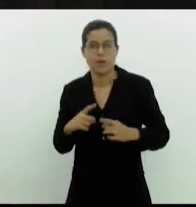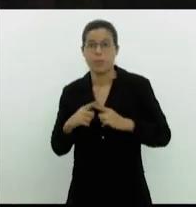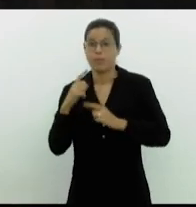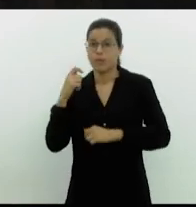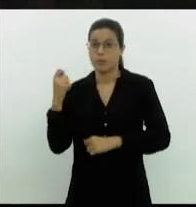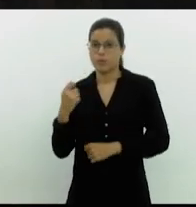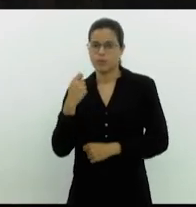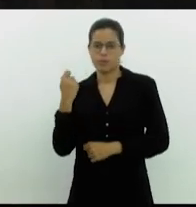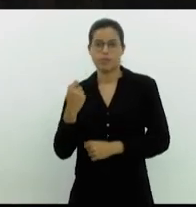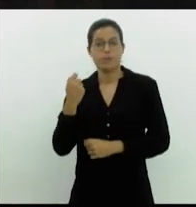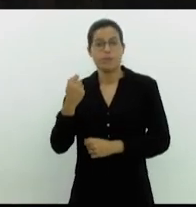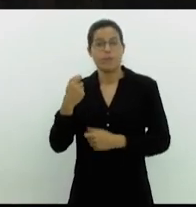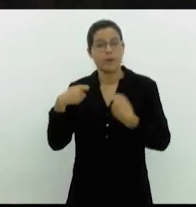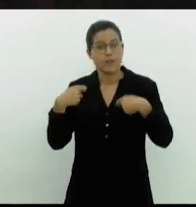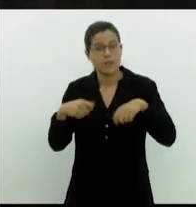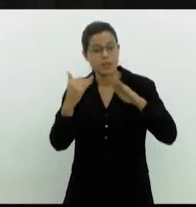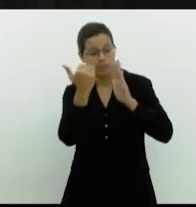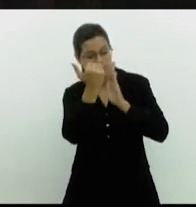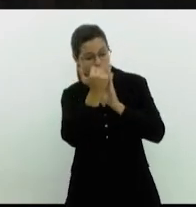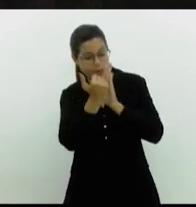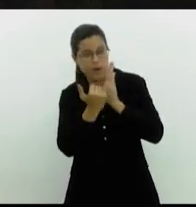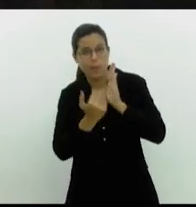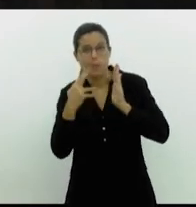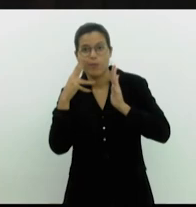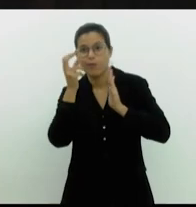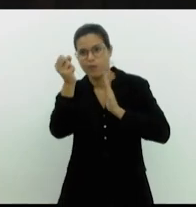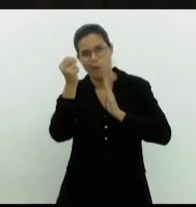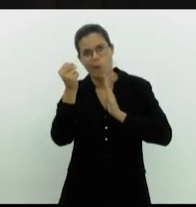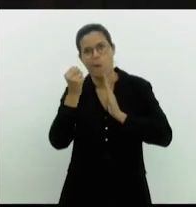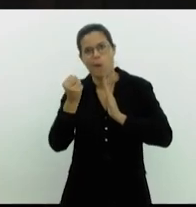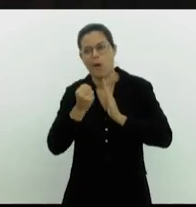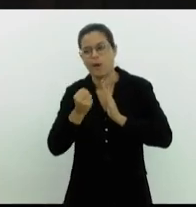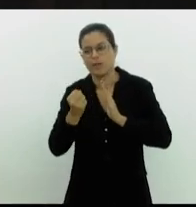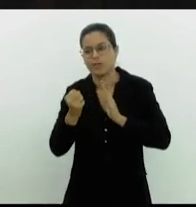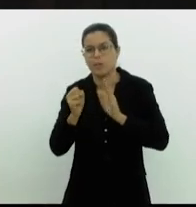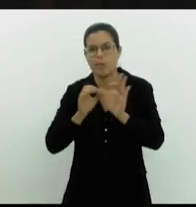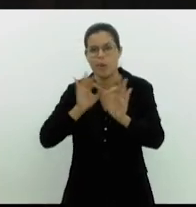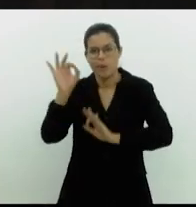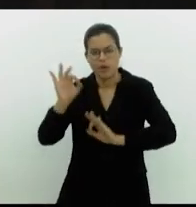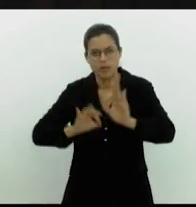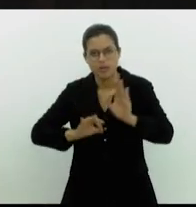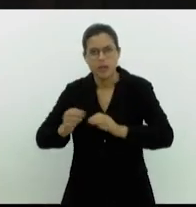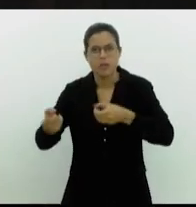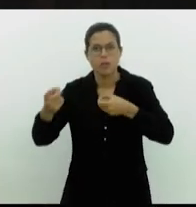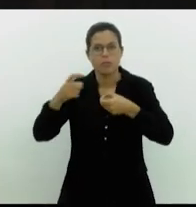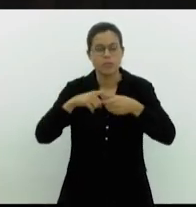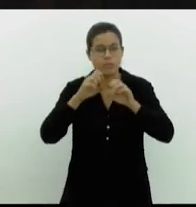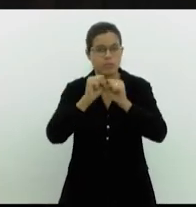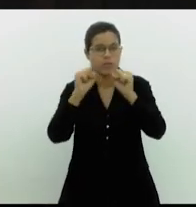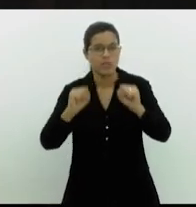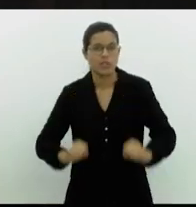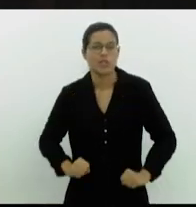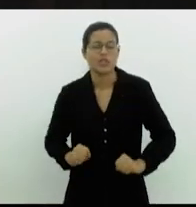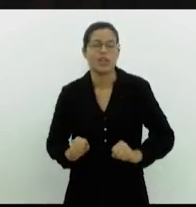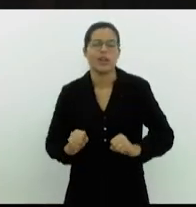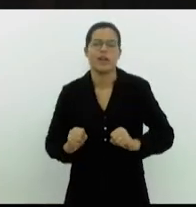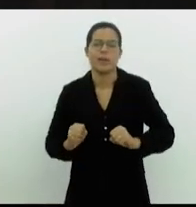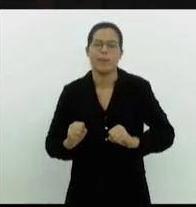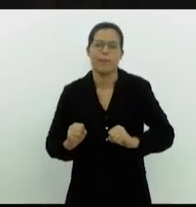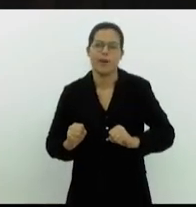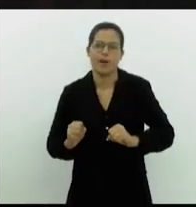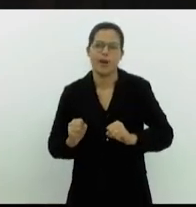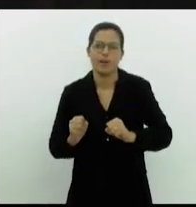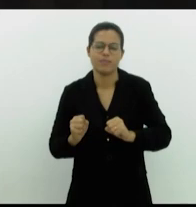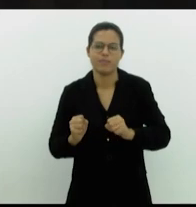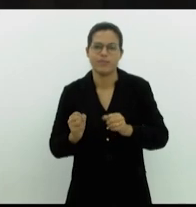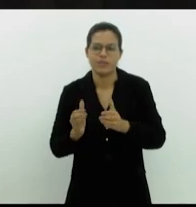de um programa fortíssimo de recuperação do seu sistema viário, de reconstrução